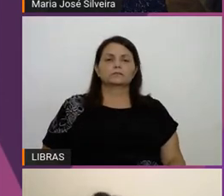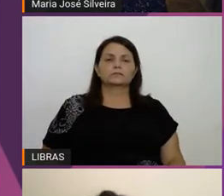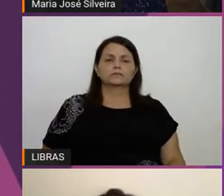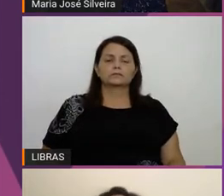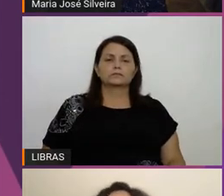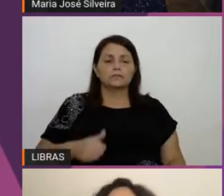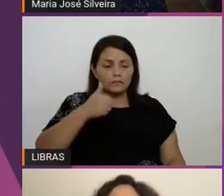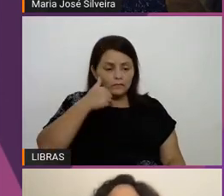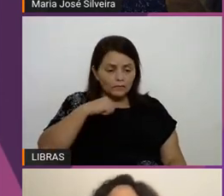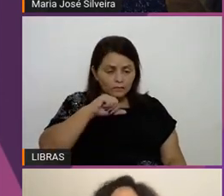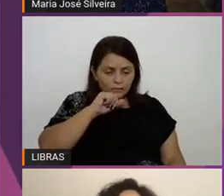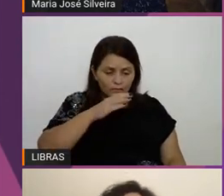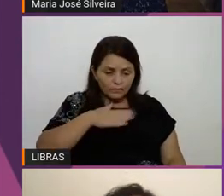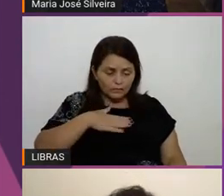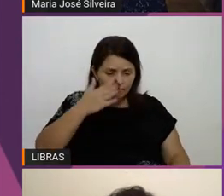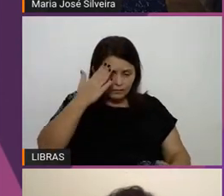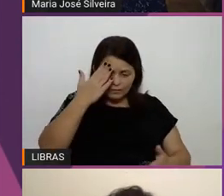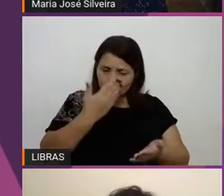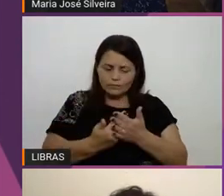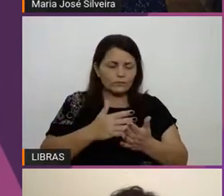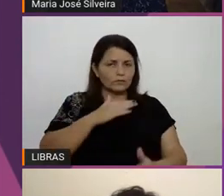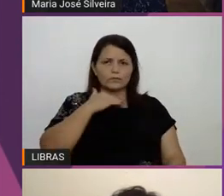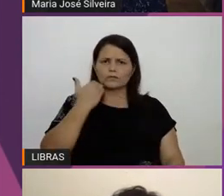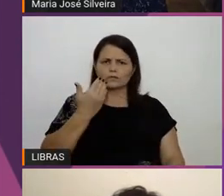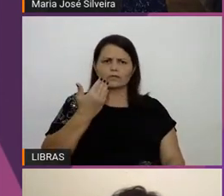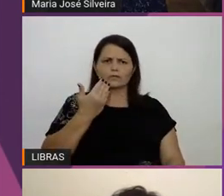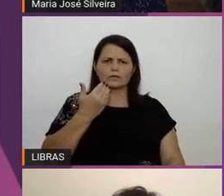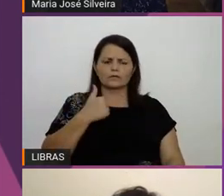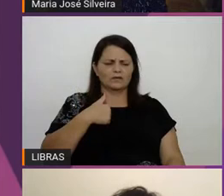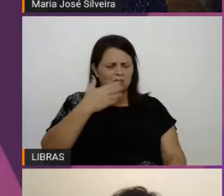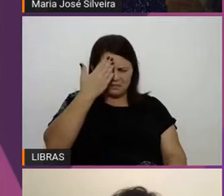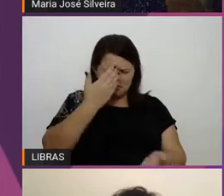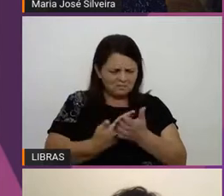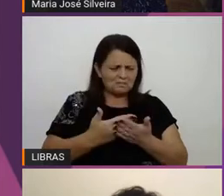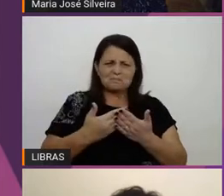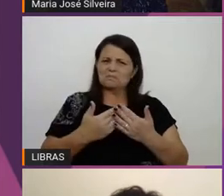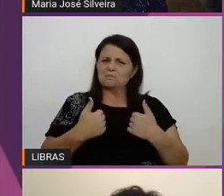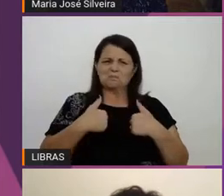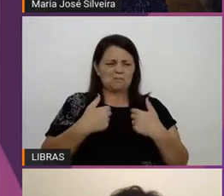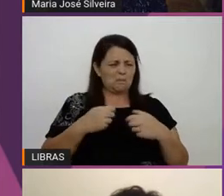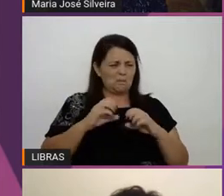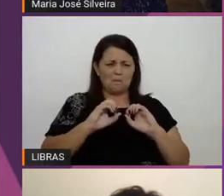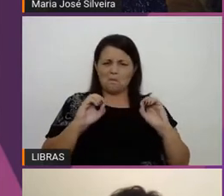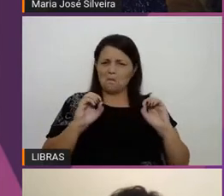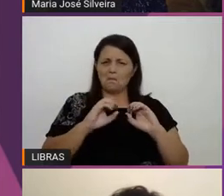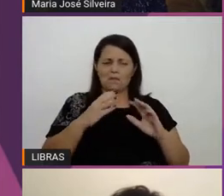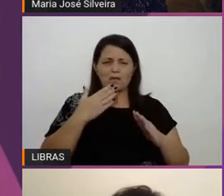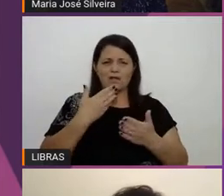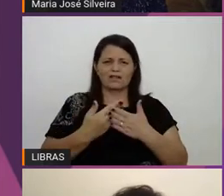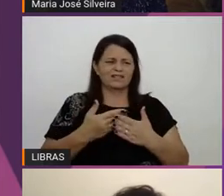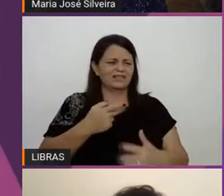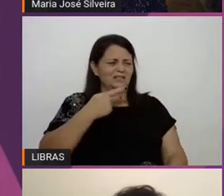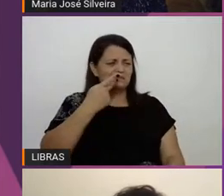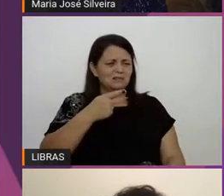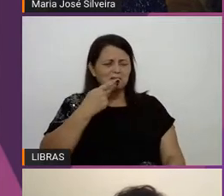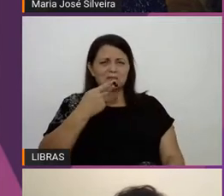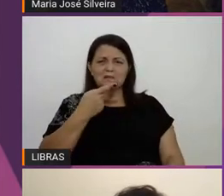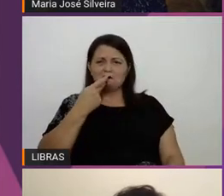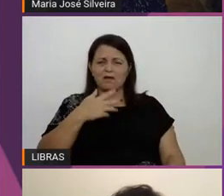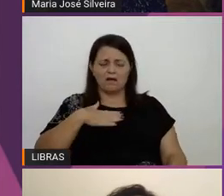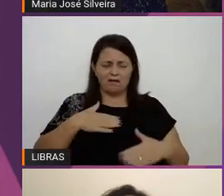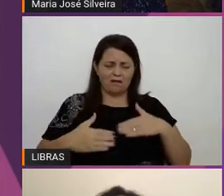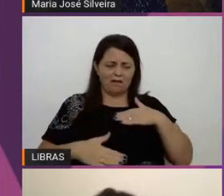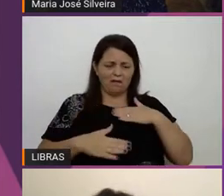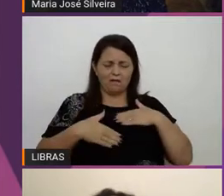a minha mãe não acredita na morte eu também não acreditava É melhor nem falar sobre os corpos de